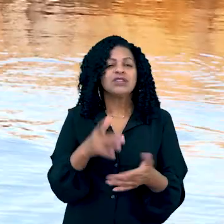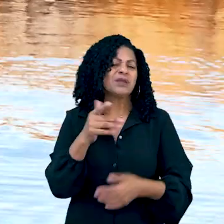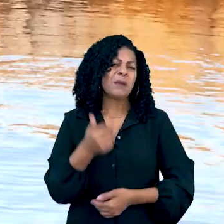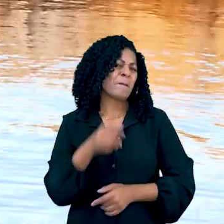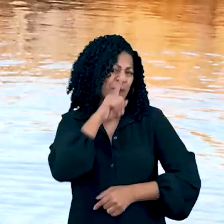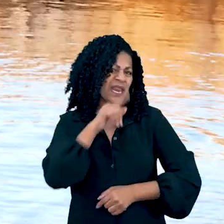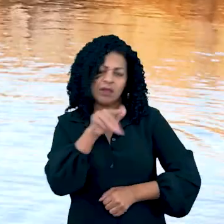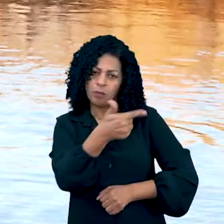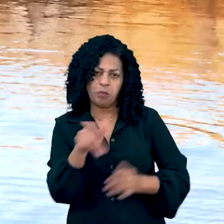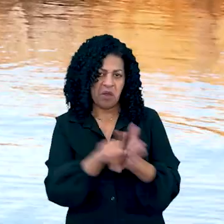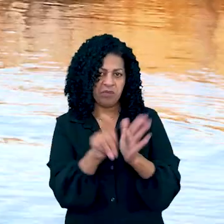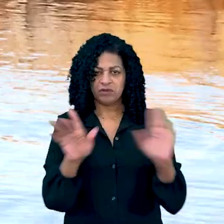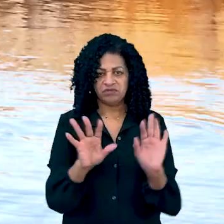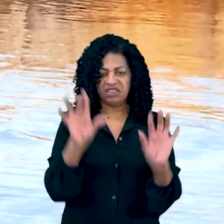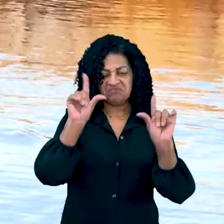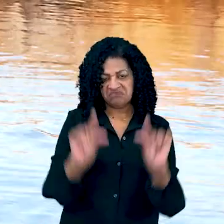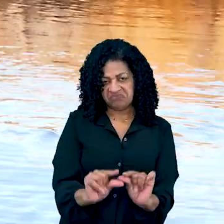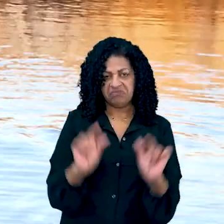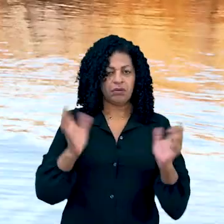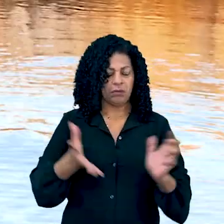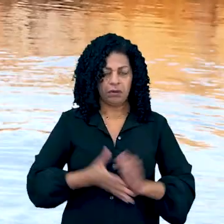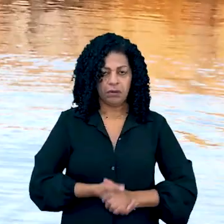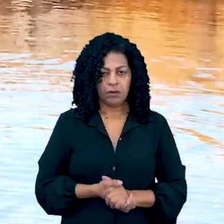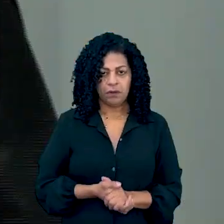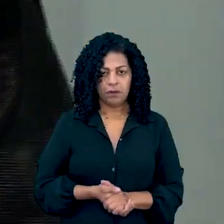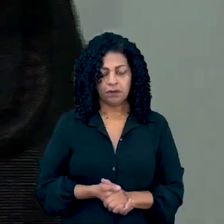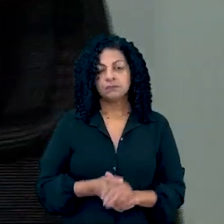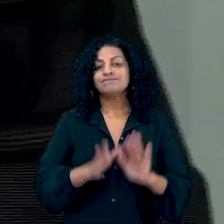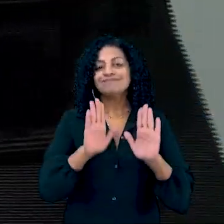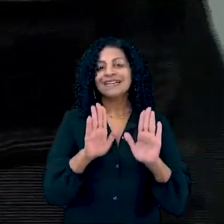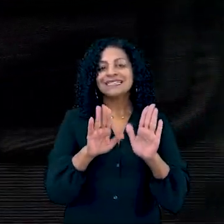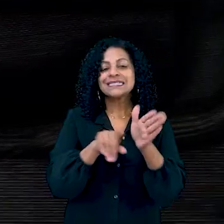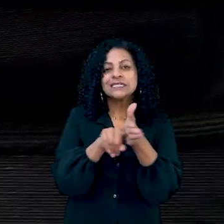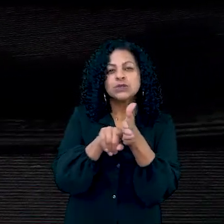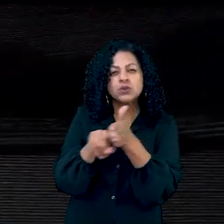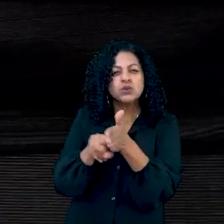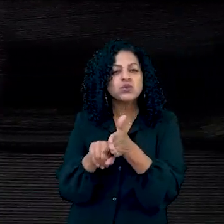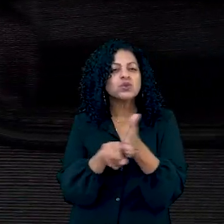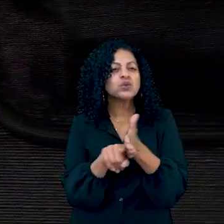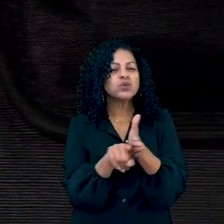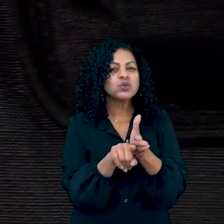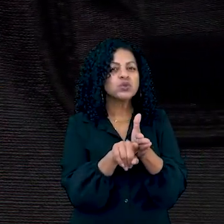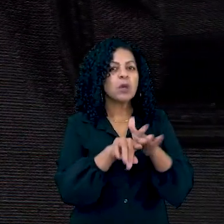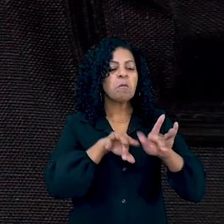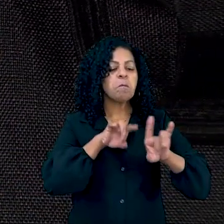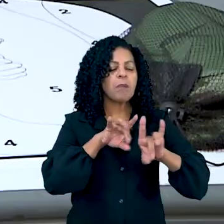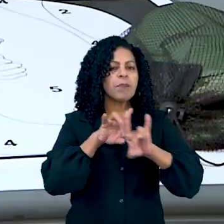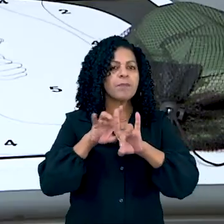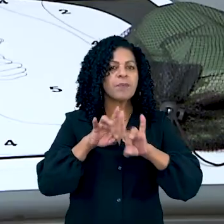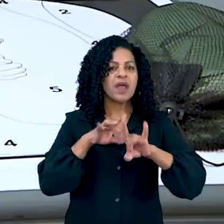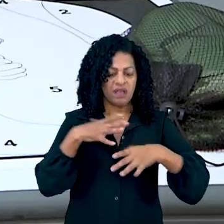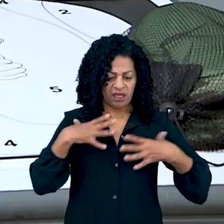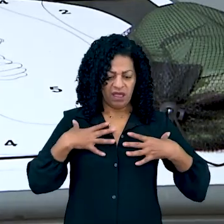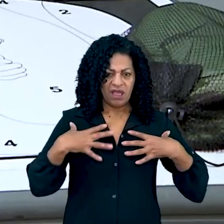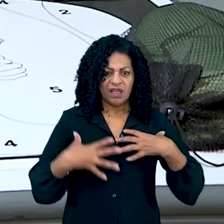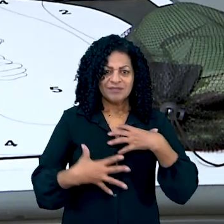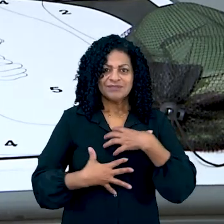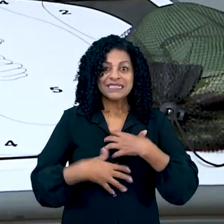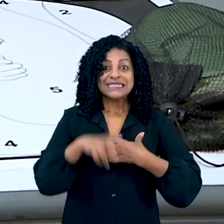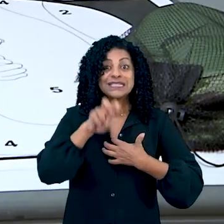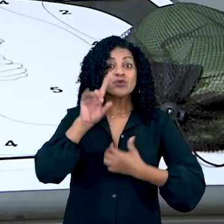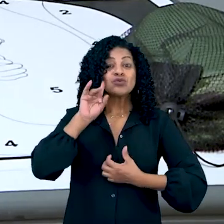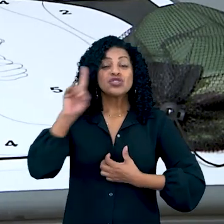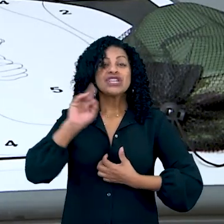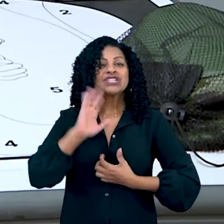ocorrências e que, portanto, seriam de risco reduzido. Mas a perícia técnica confirmou o uso de colete vencido